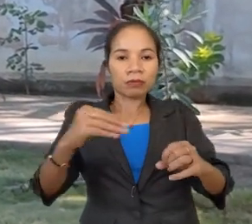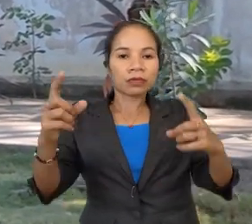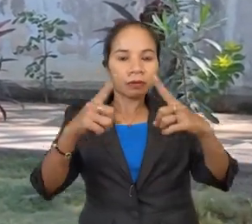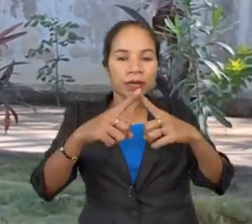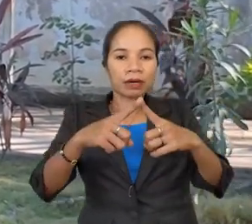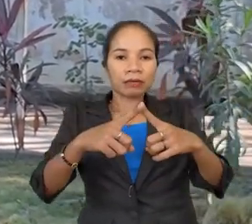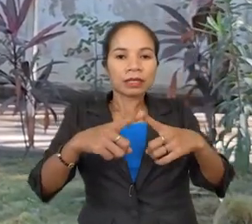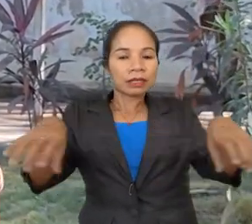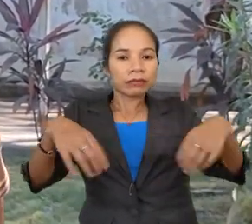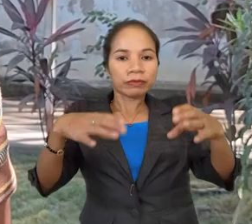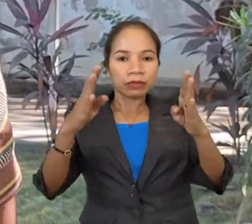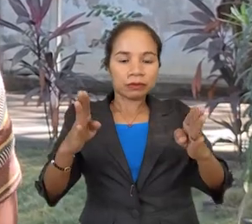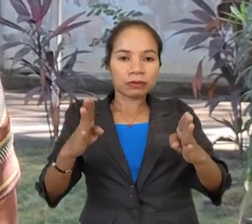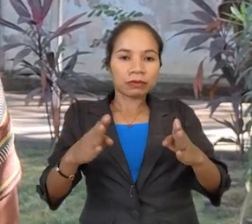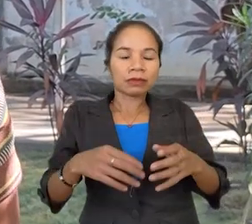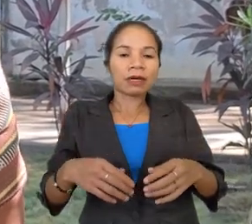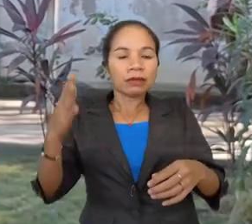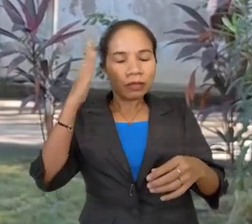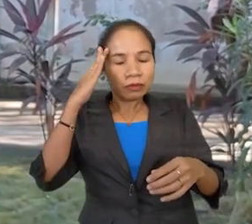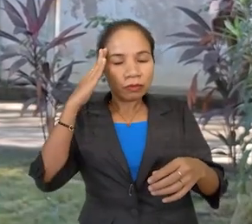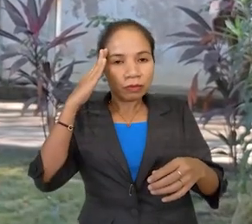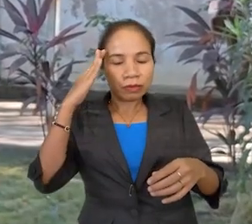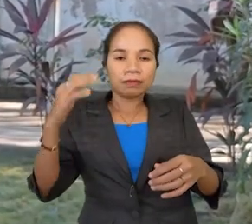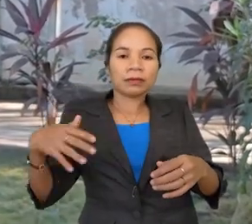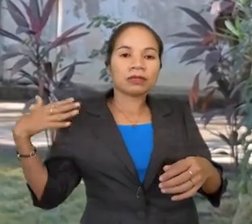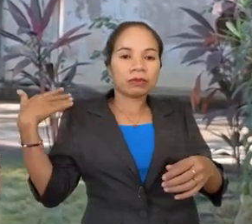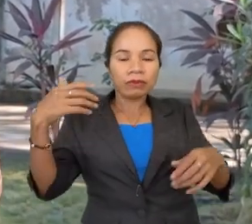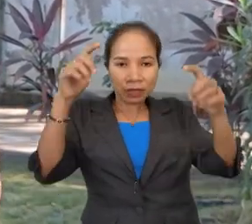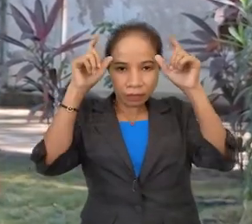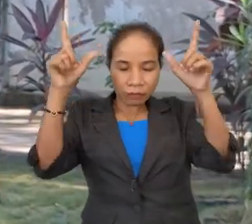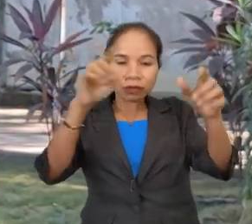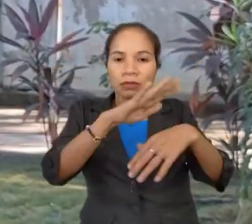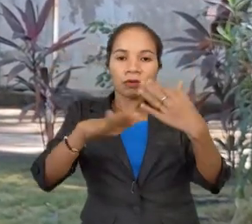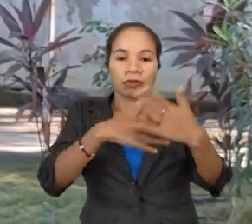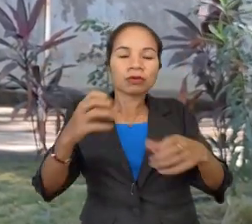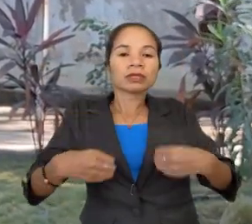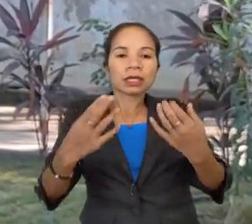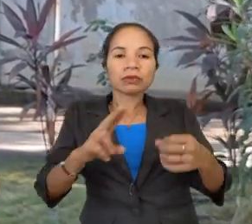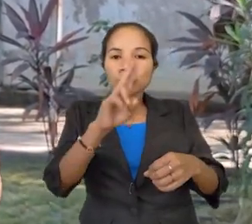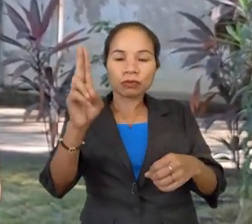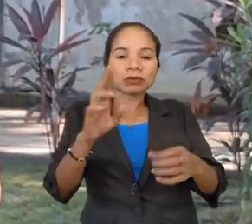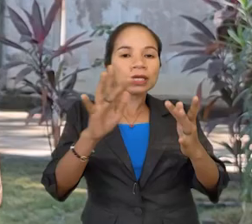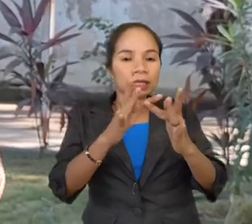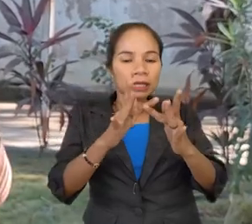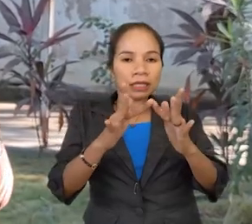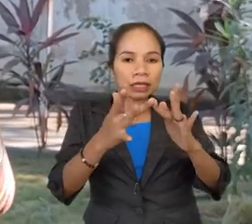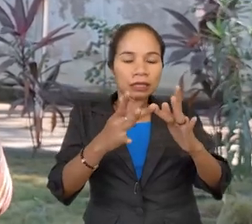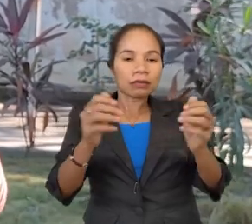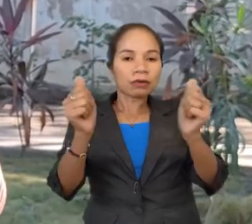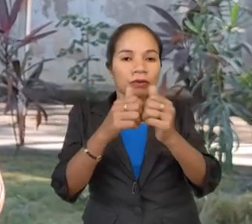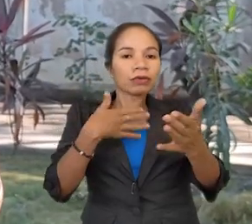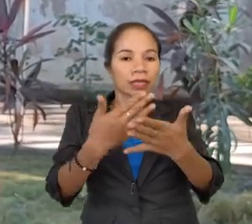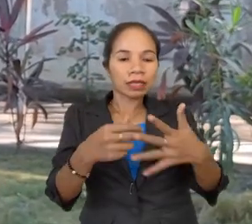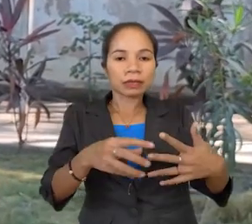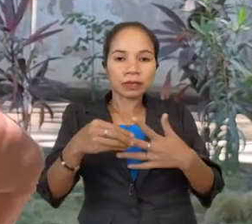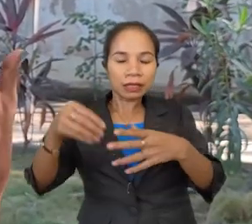pessoal, como para a minha profissional. A expectação é que a jovem timorense seja mais conhecida, utiliza a digitalização no